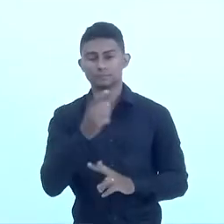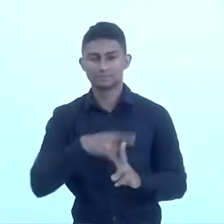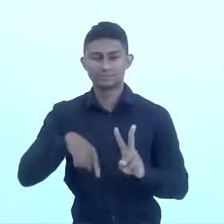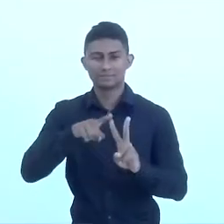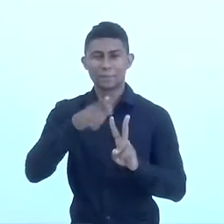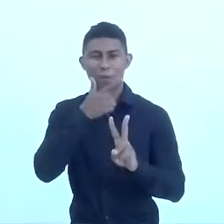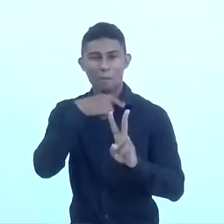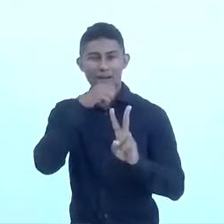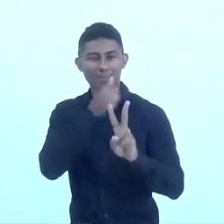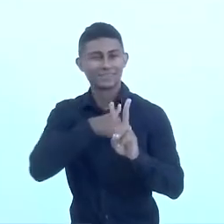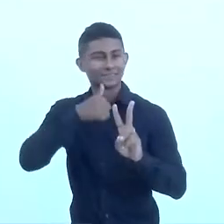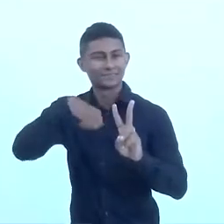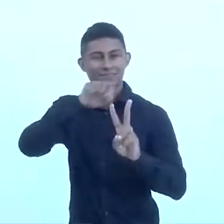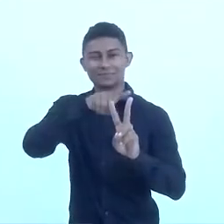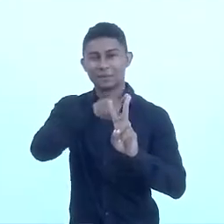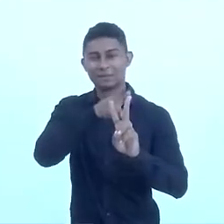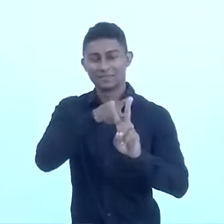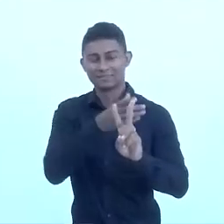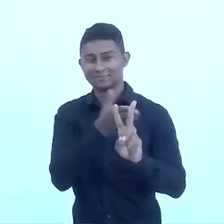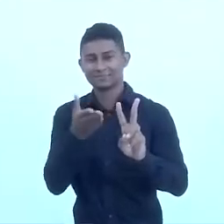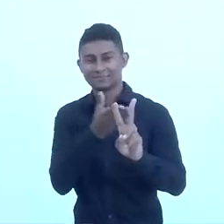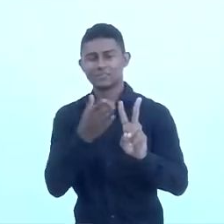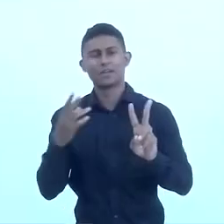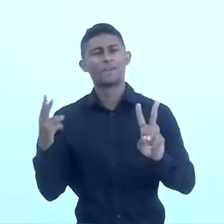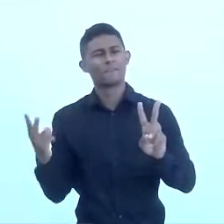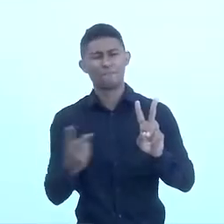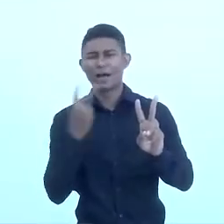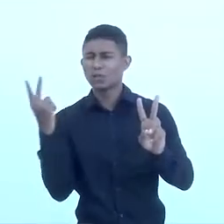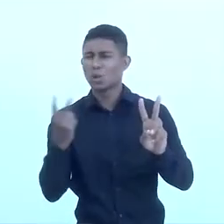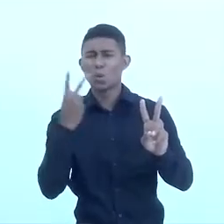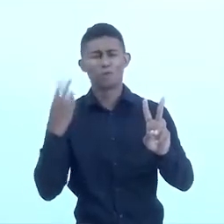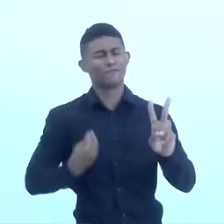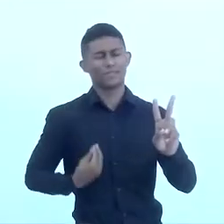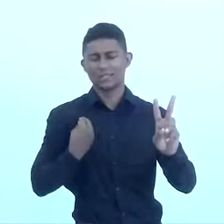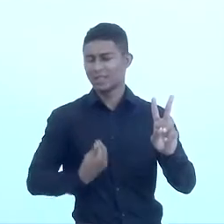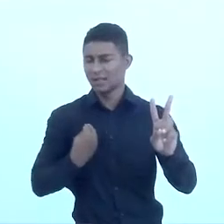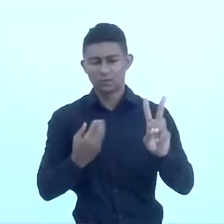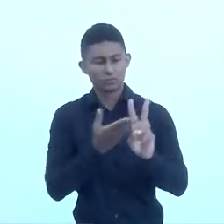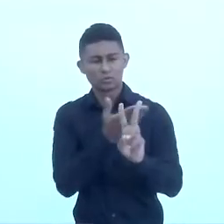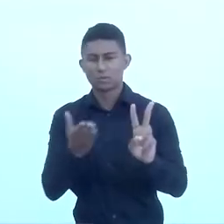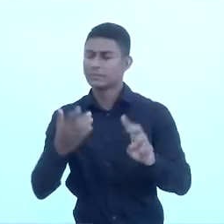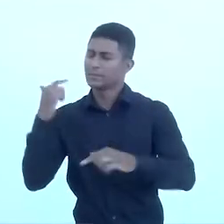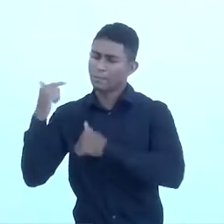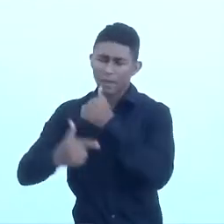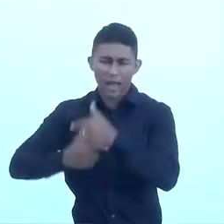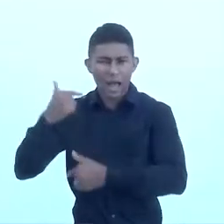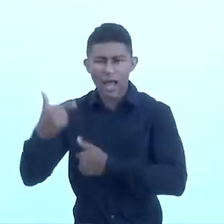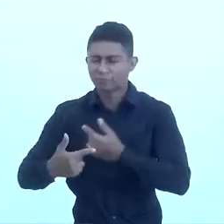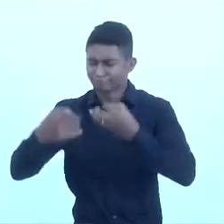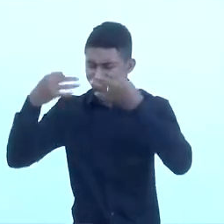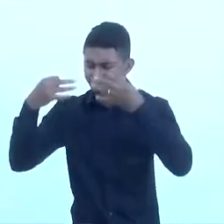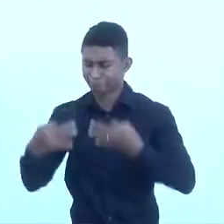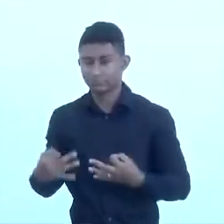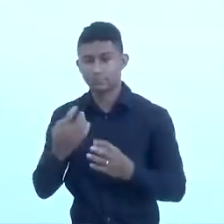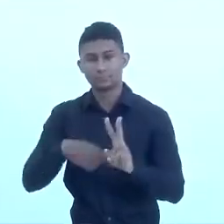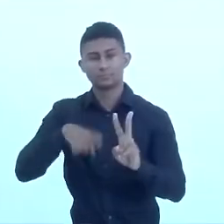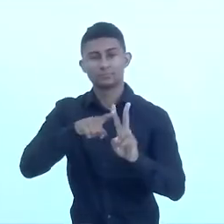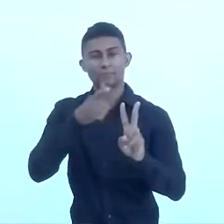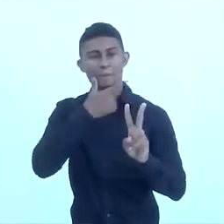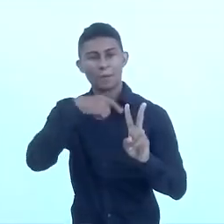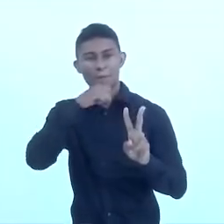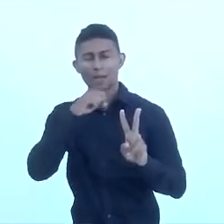principalmente pelos valores deles, né? Assim, eles eram muito trabalhadores. Meu pai